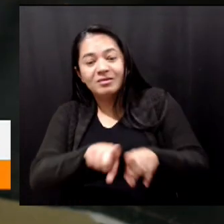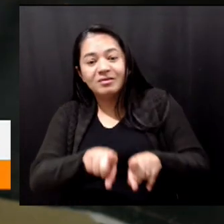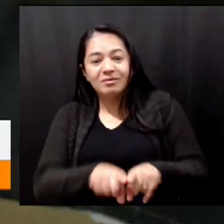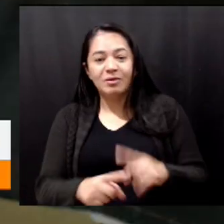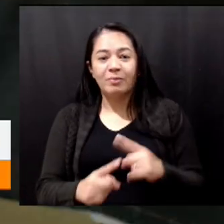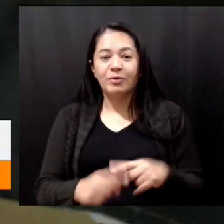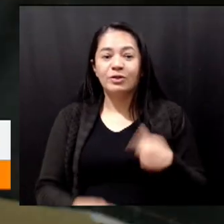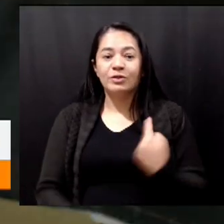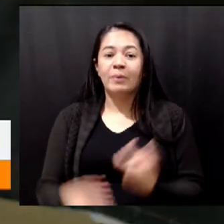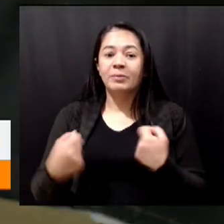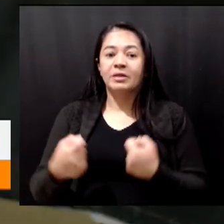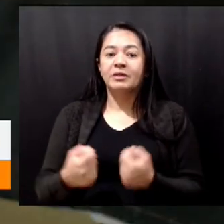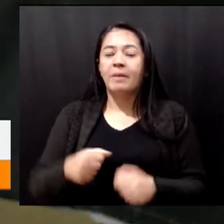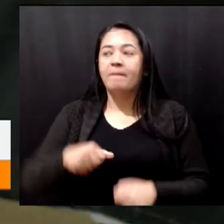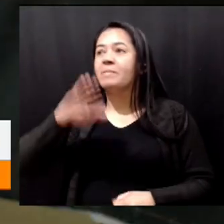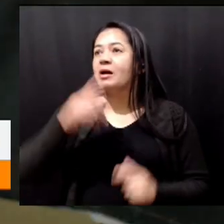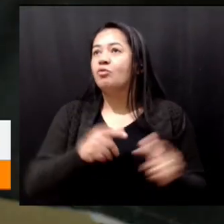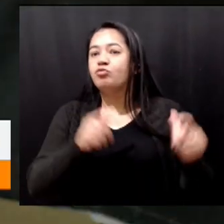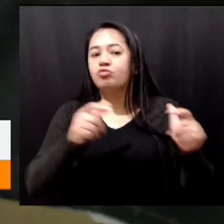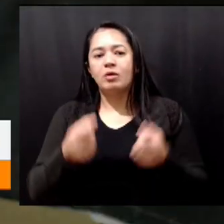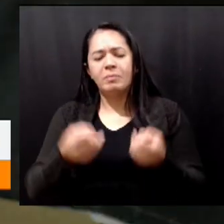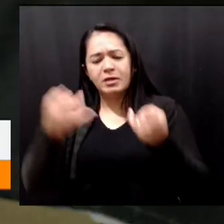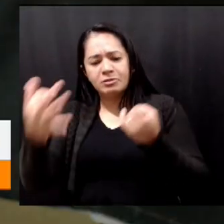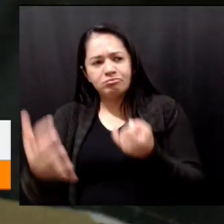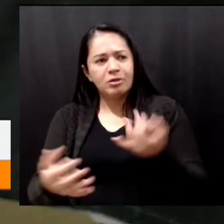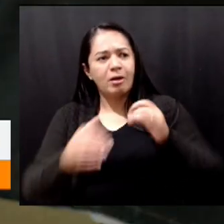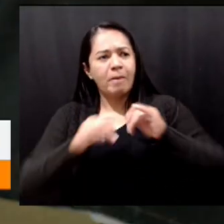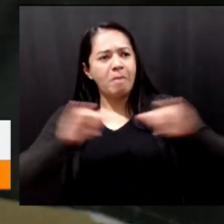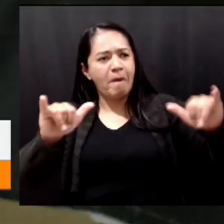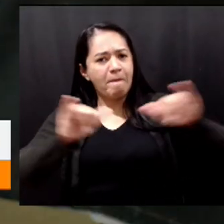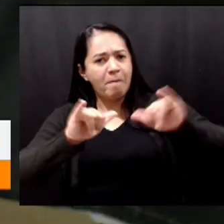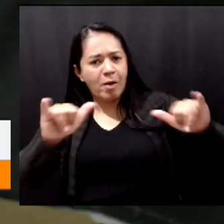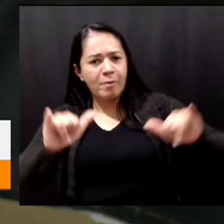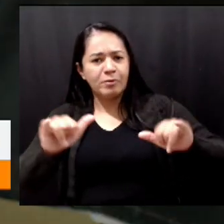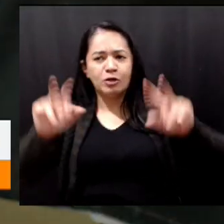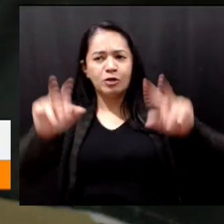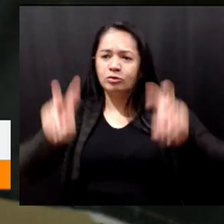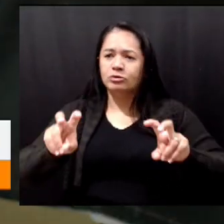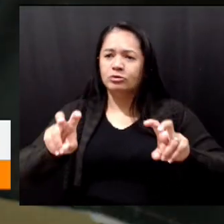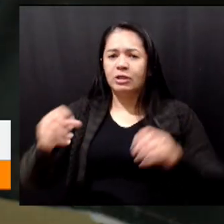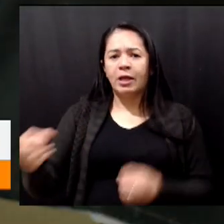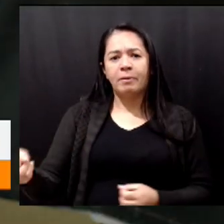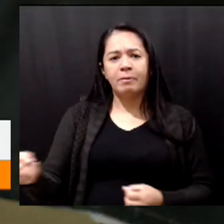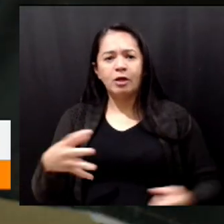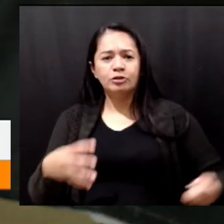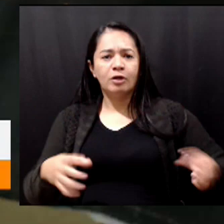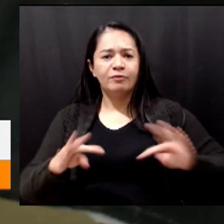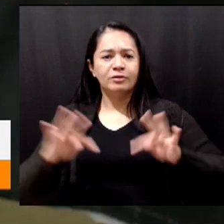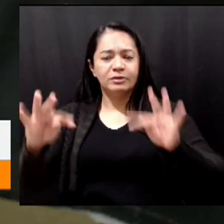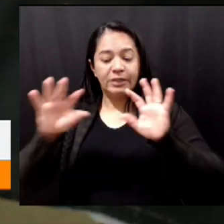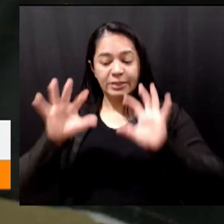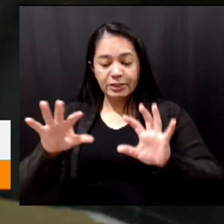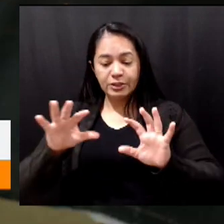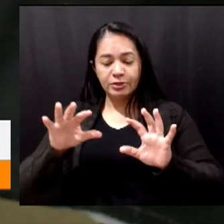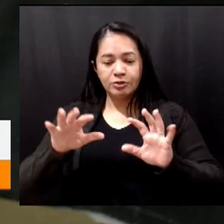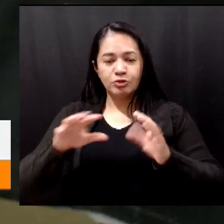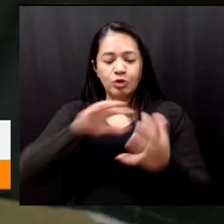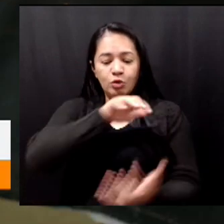espaço para falar sobre a inovação, sobre a tecnologia, porque é isso que move o mundo, e eu acredito que